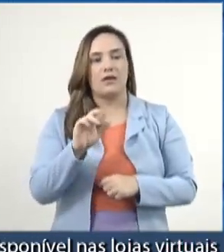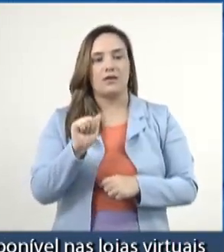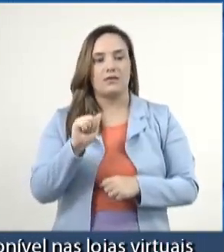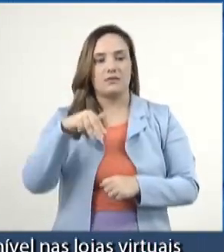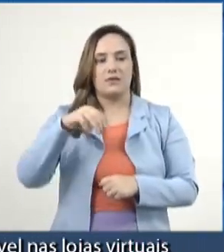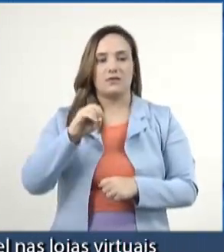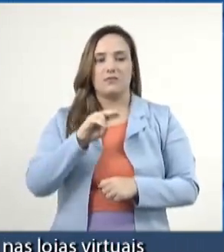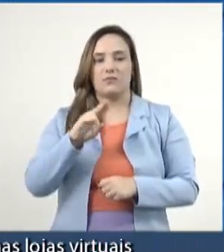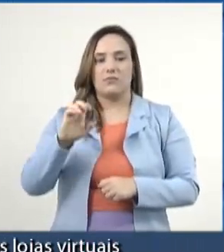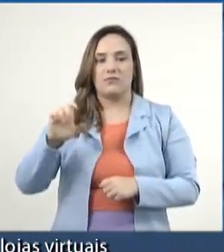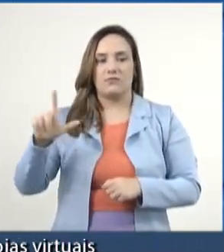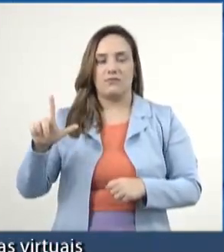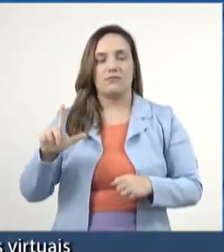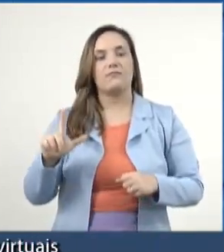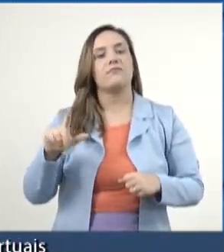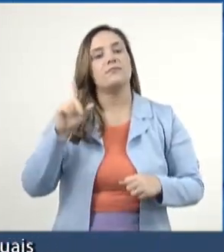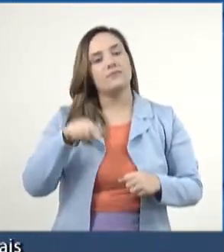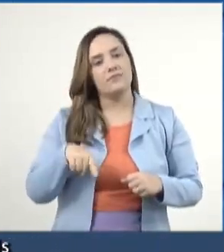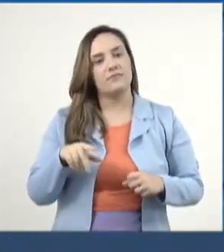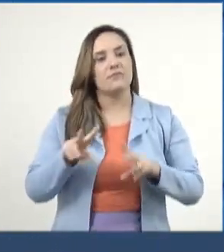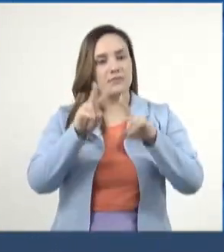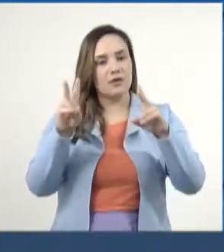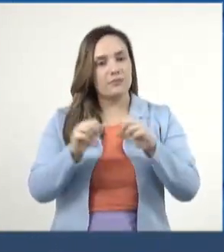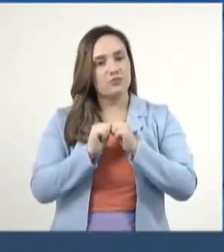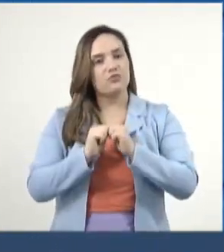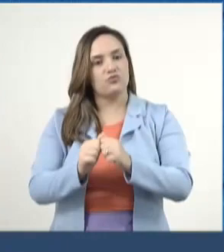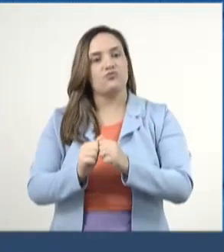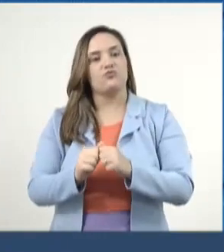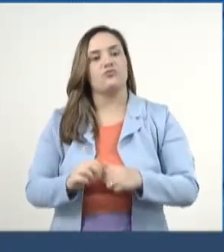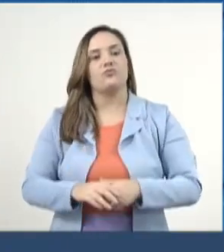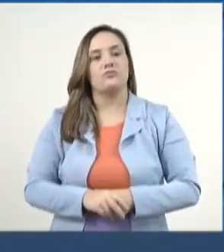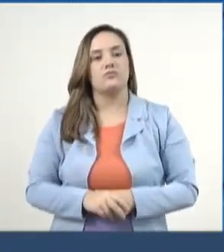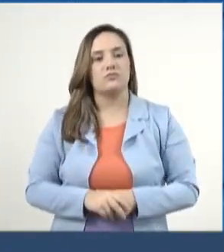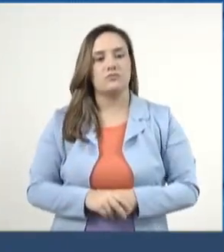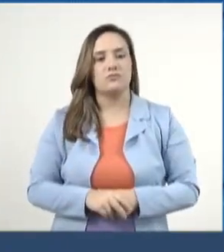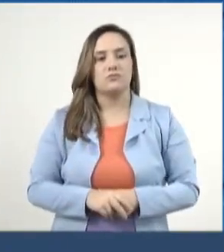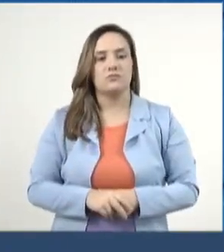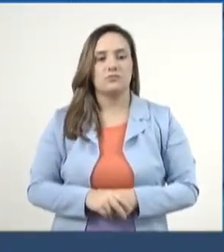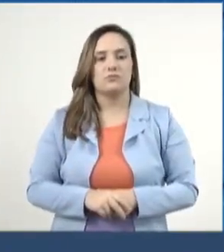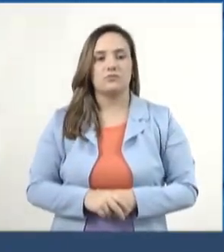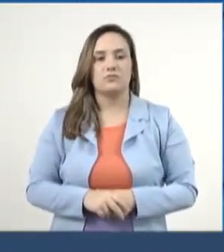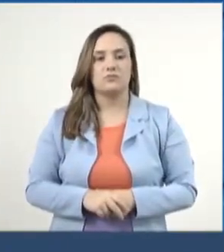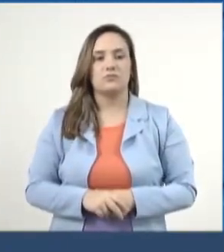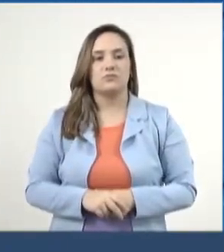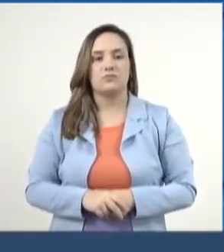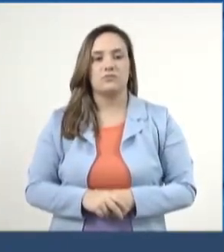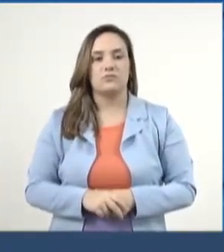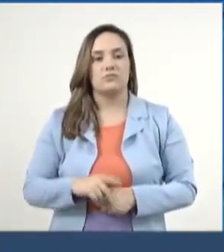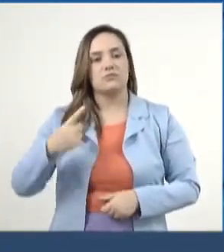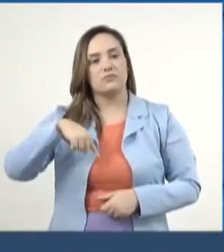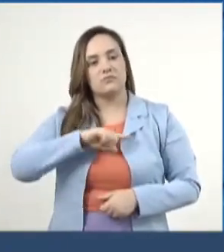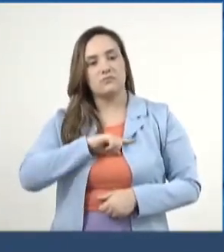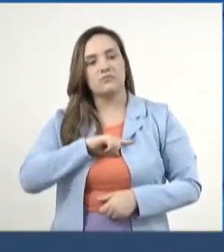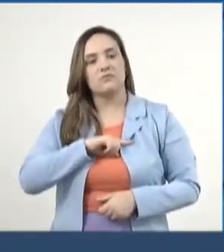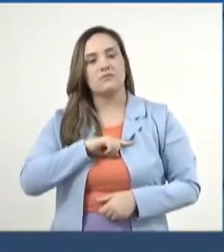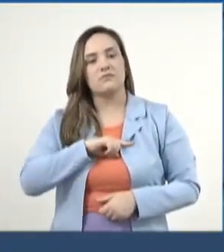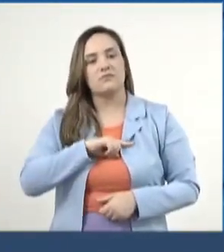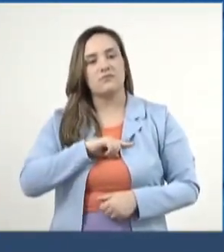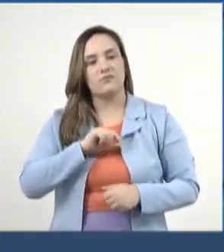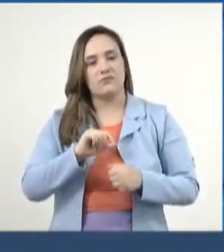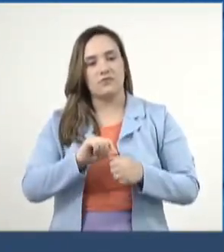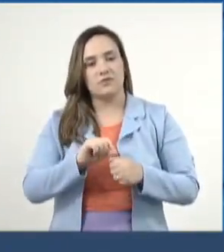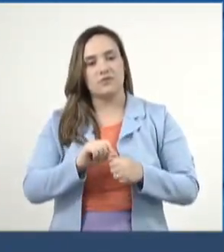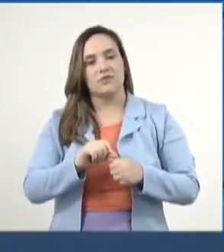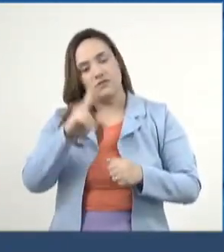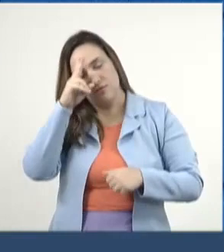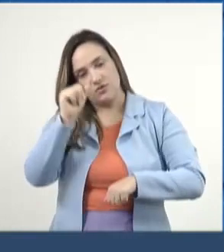lá e essa causa que junto com o deputado que é da área e que defende essa causa, nós vamos estar trabalhando para fortalecer cada